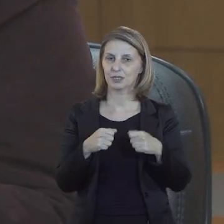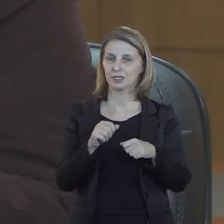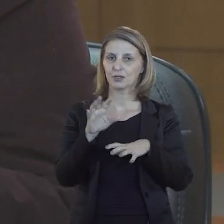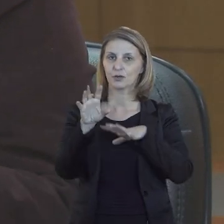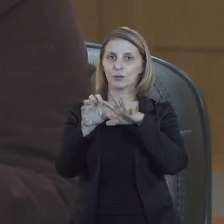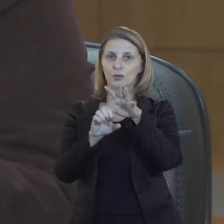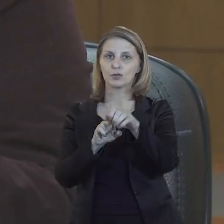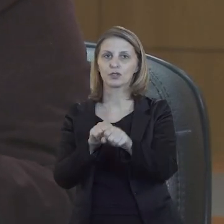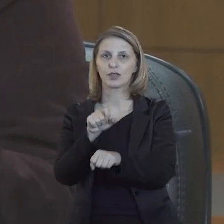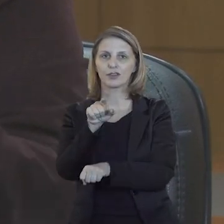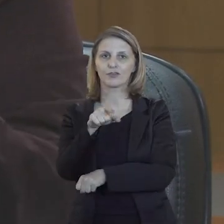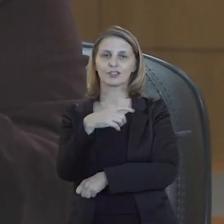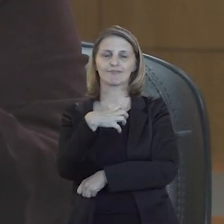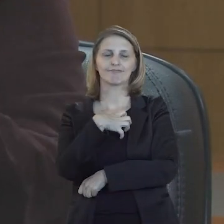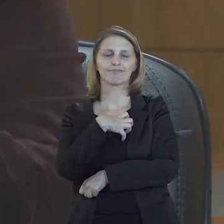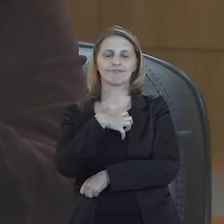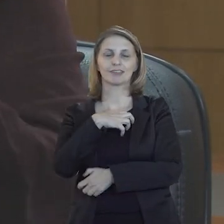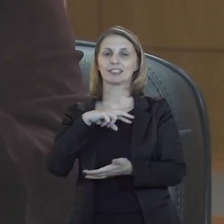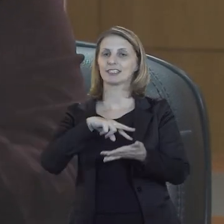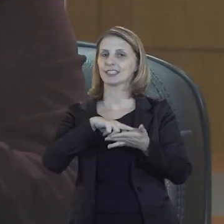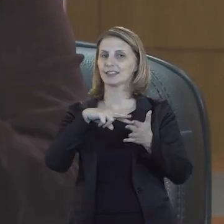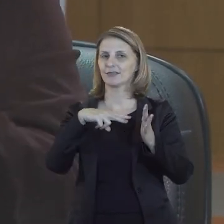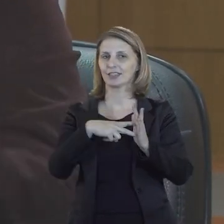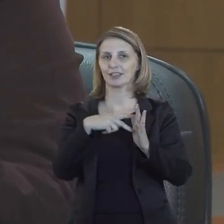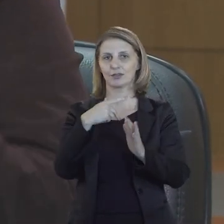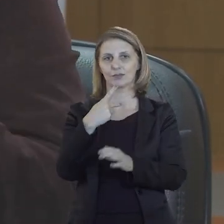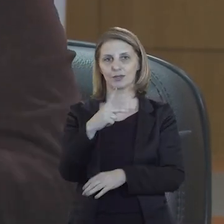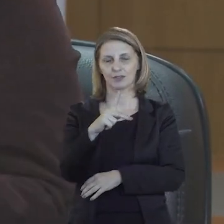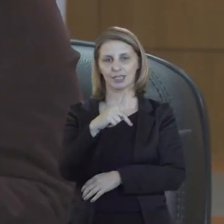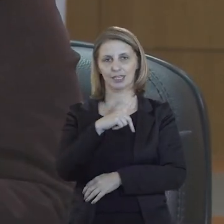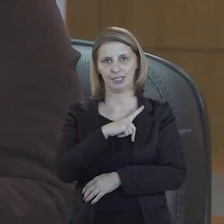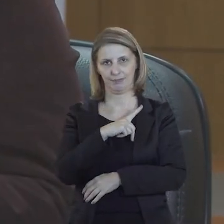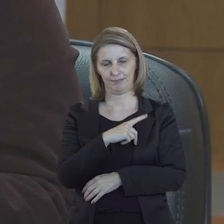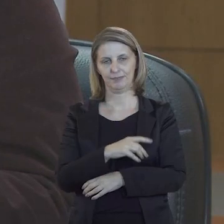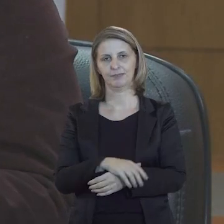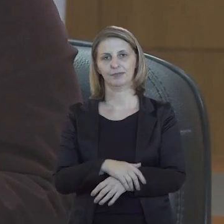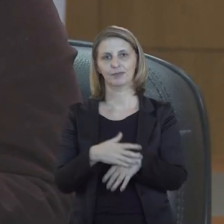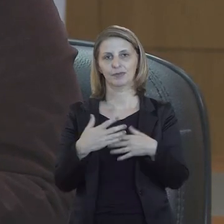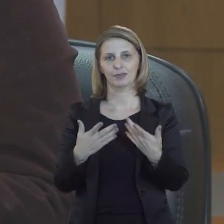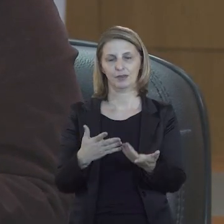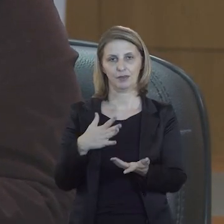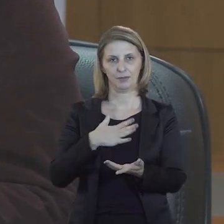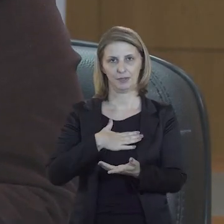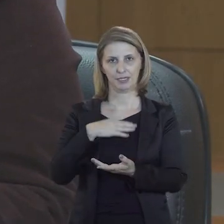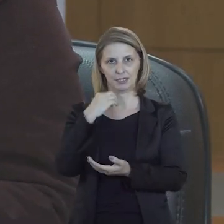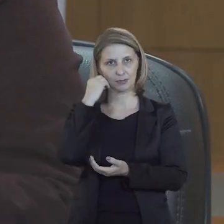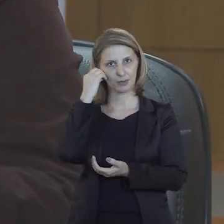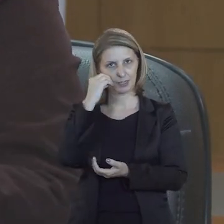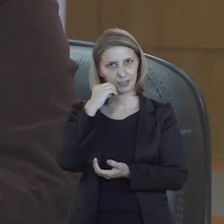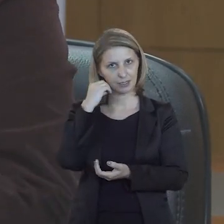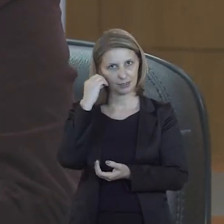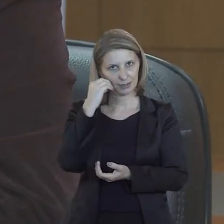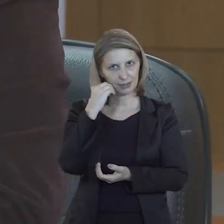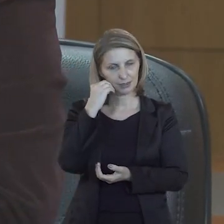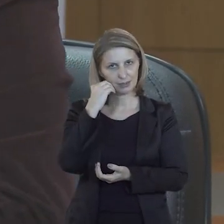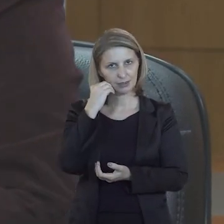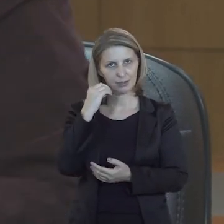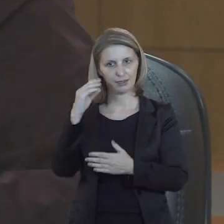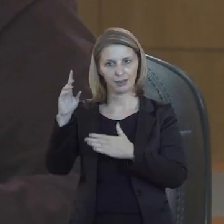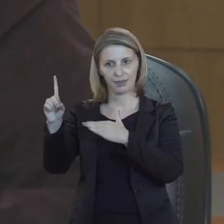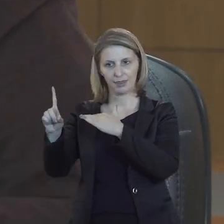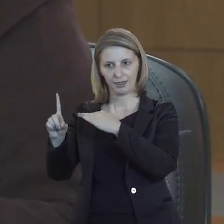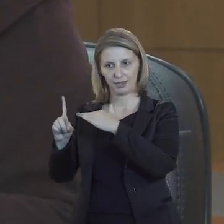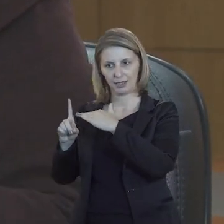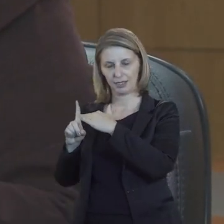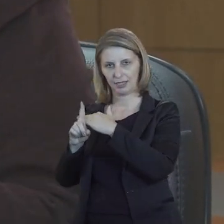recursos. Você precisa buscar aquilo que faz sentido para você. Isso é muito importante. E daí, na minha